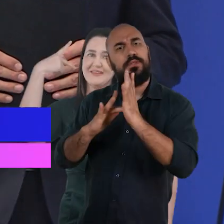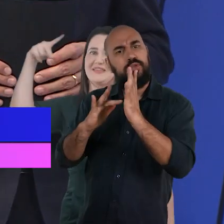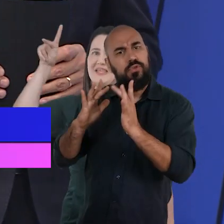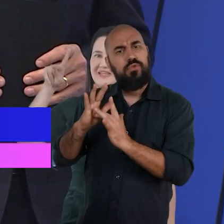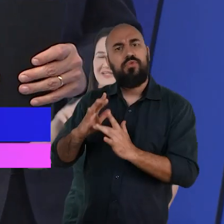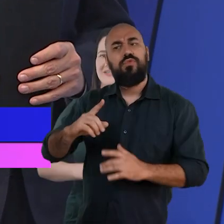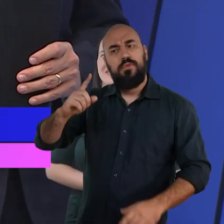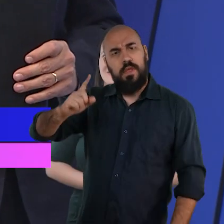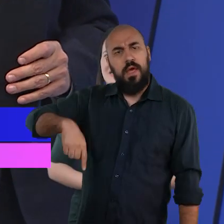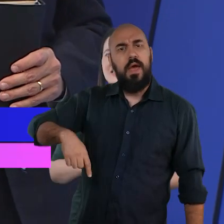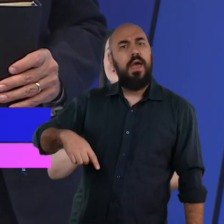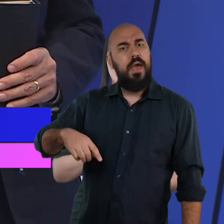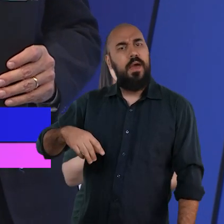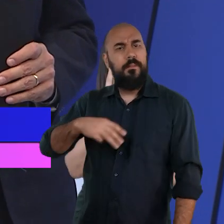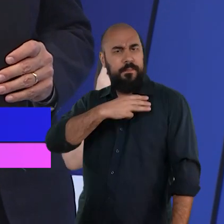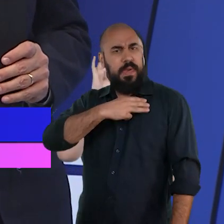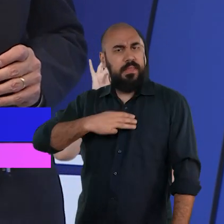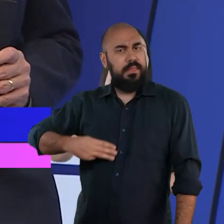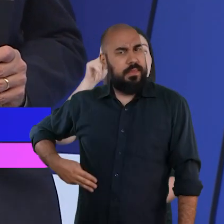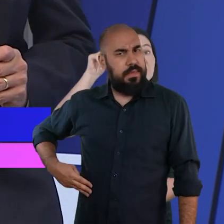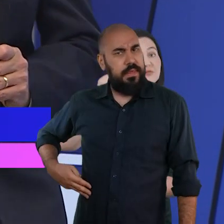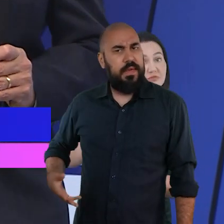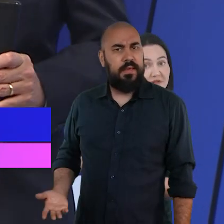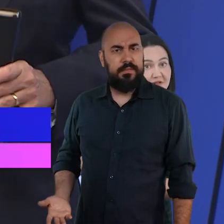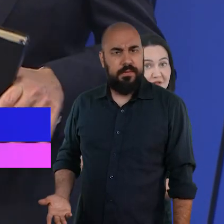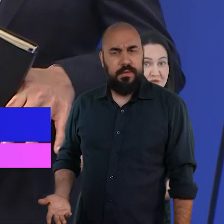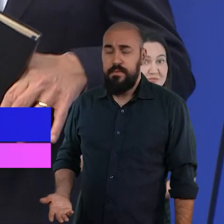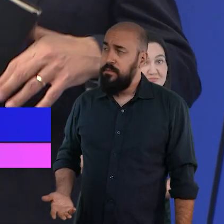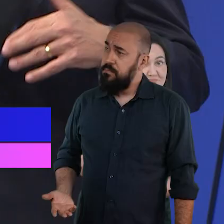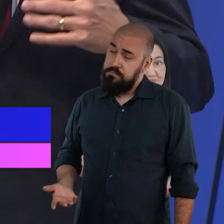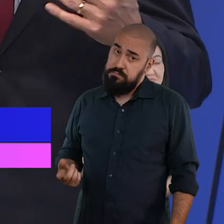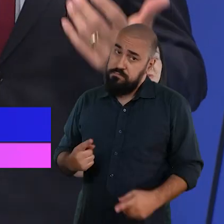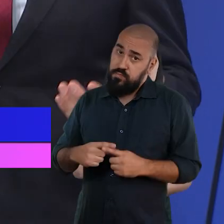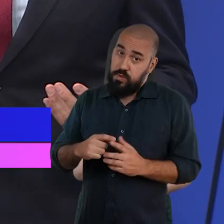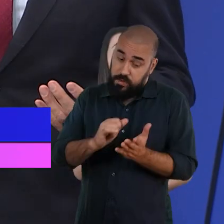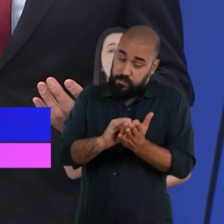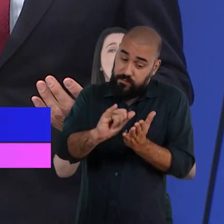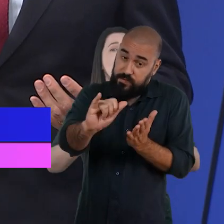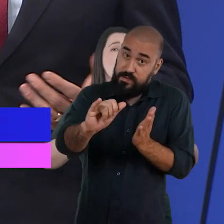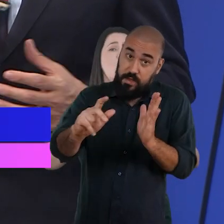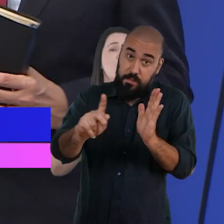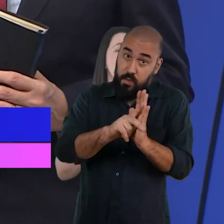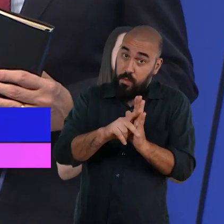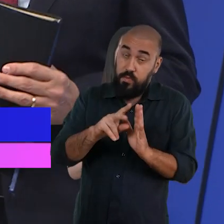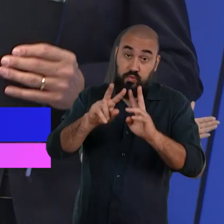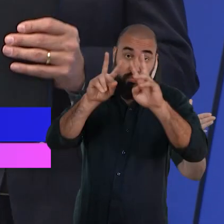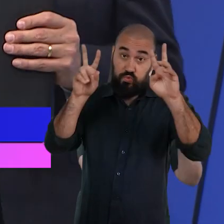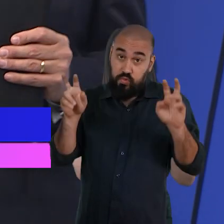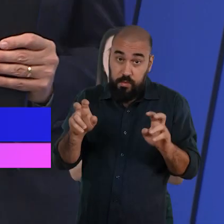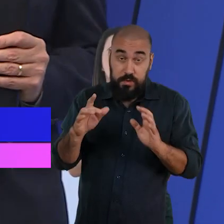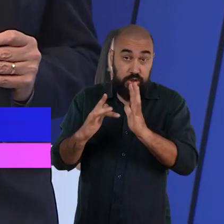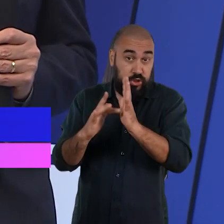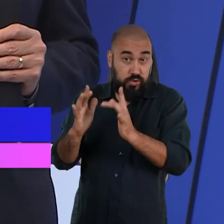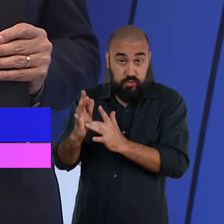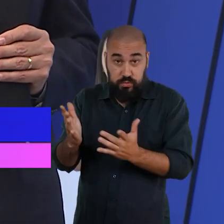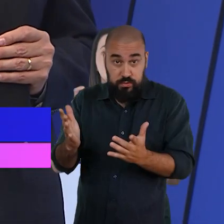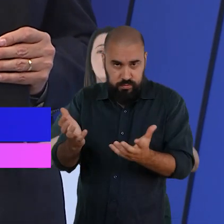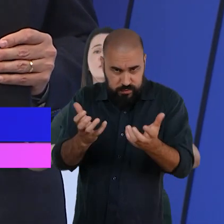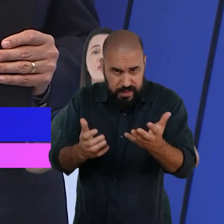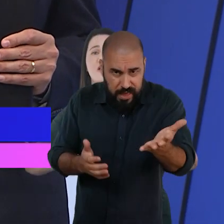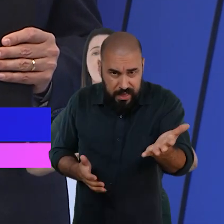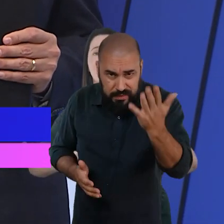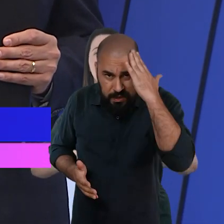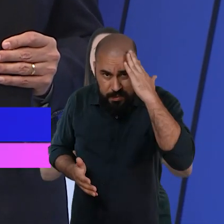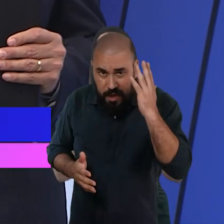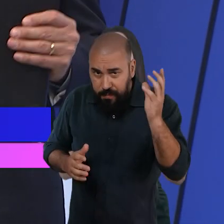Existe uma só verdade? Qualquer caminho serve? Quando foi que a